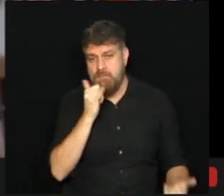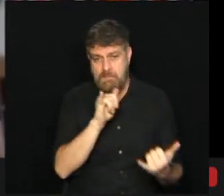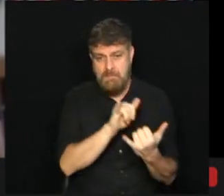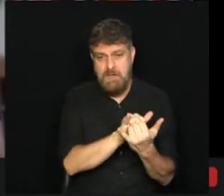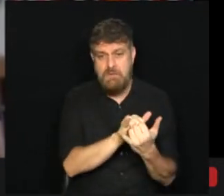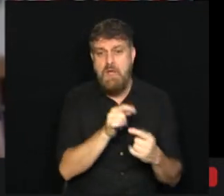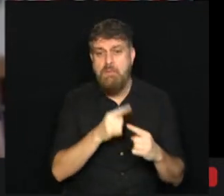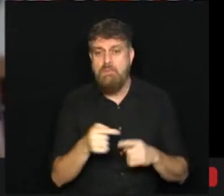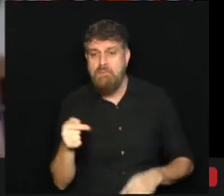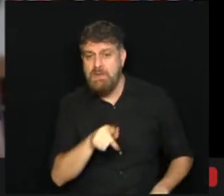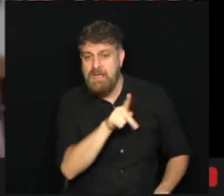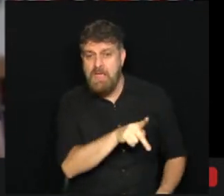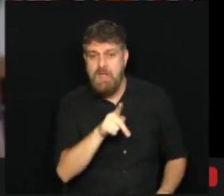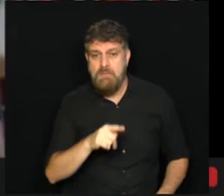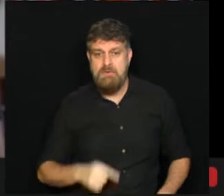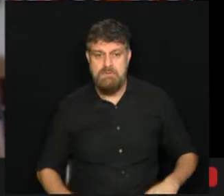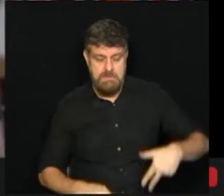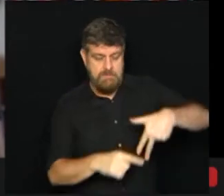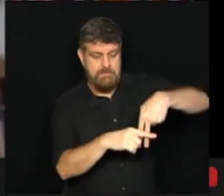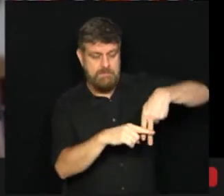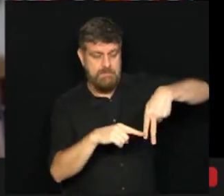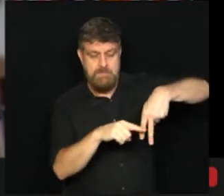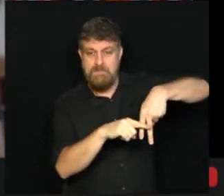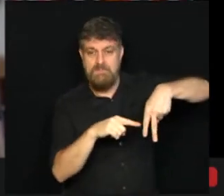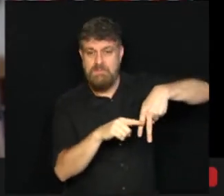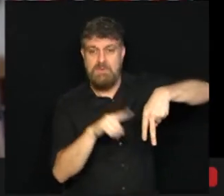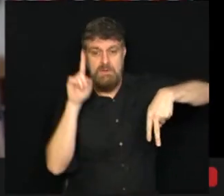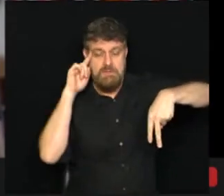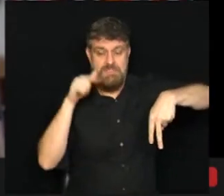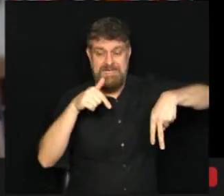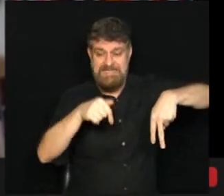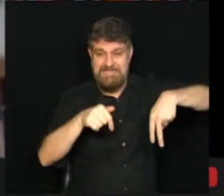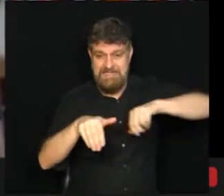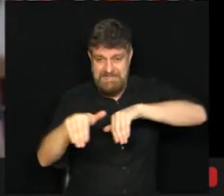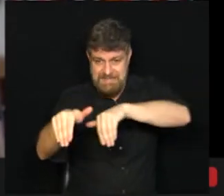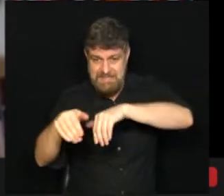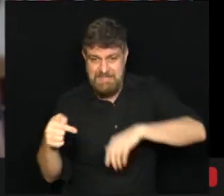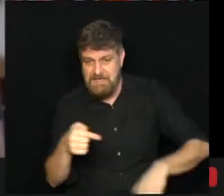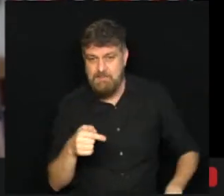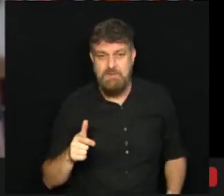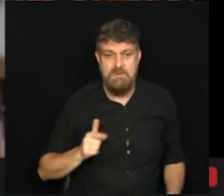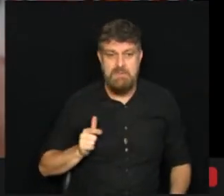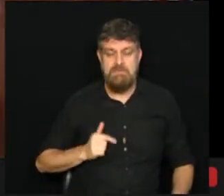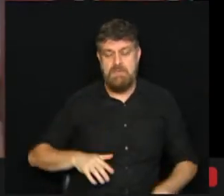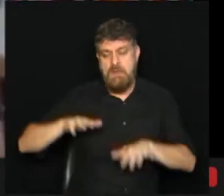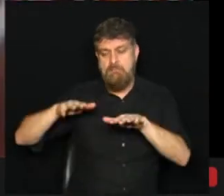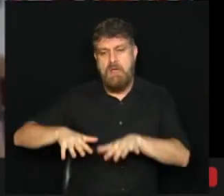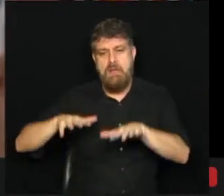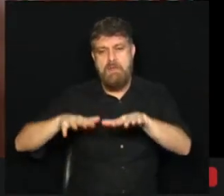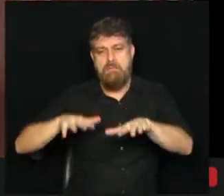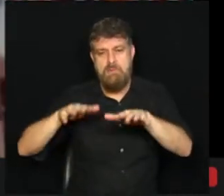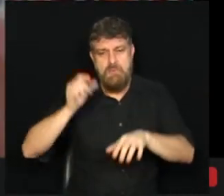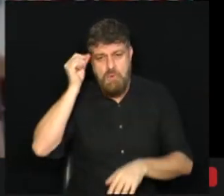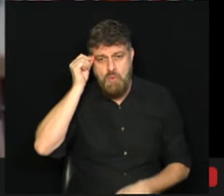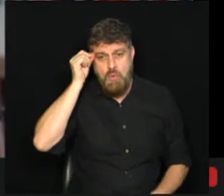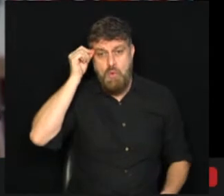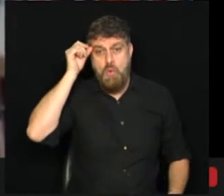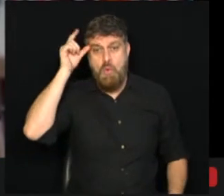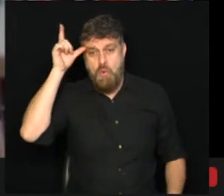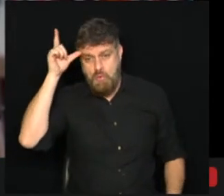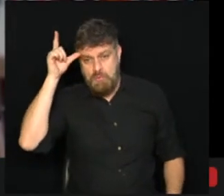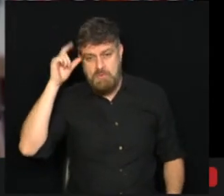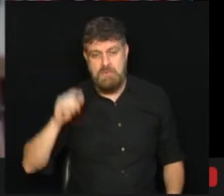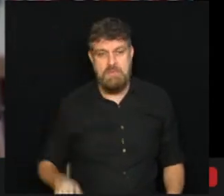porque foi de saia no 7 de setembro, porque a escola tinha feito um processo de manifestação cultural